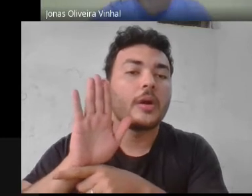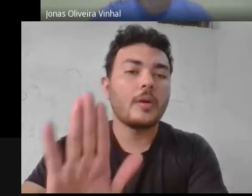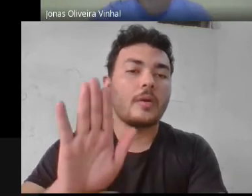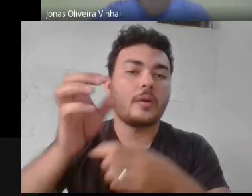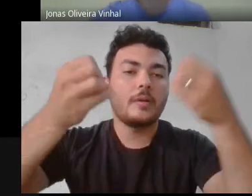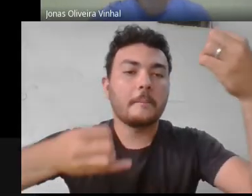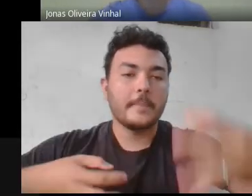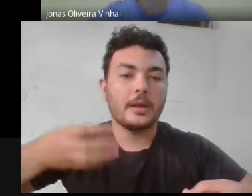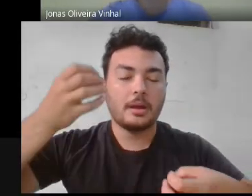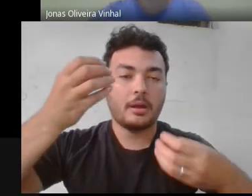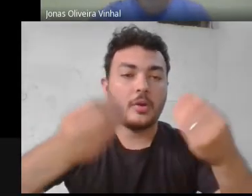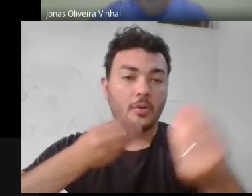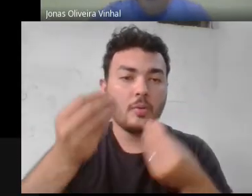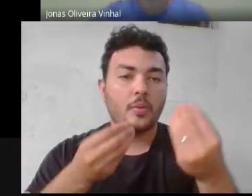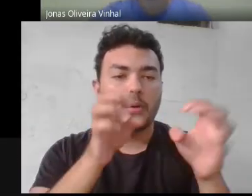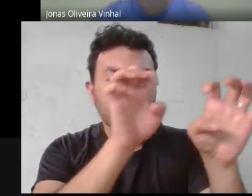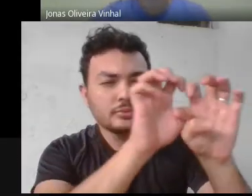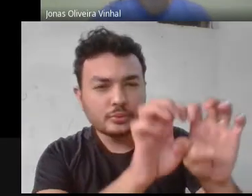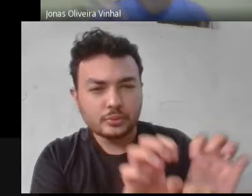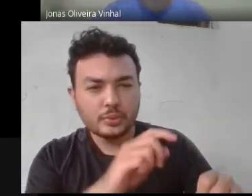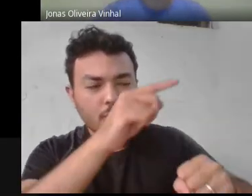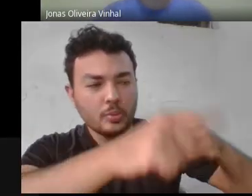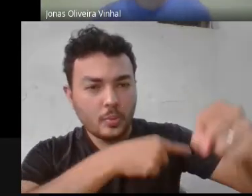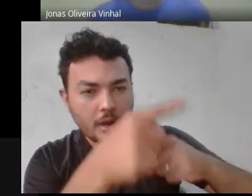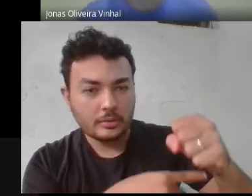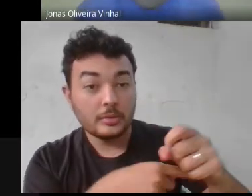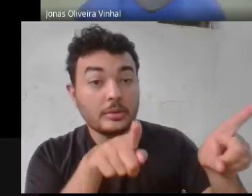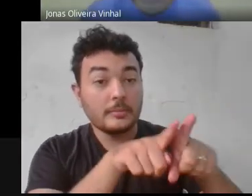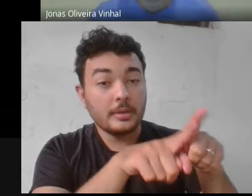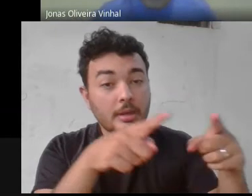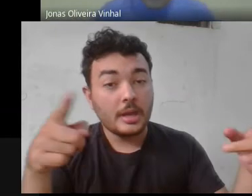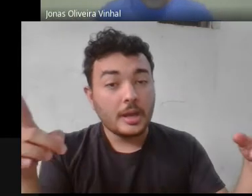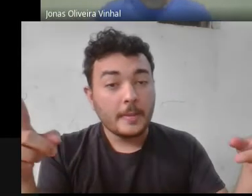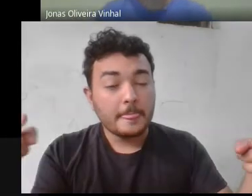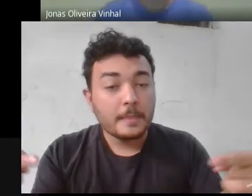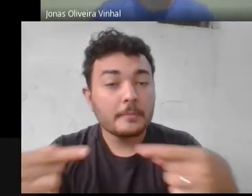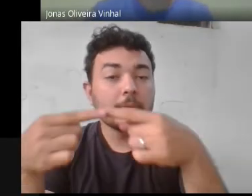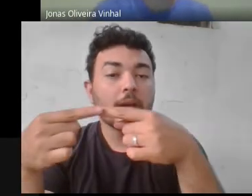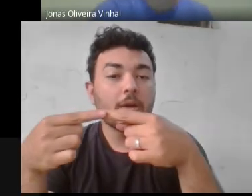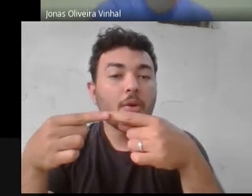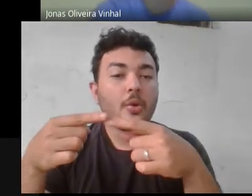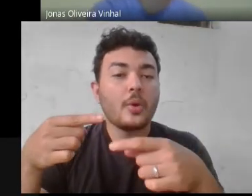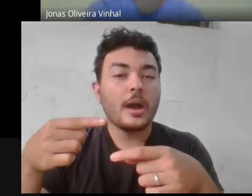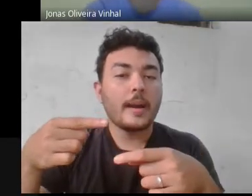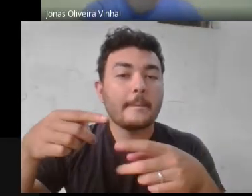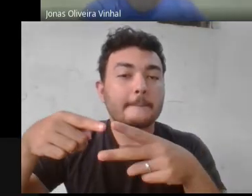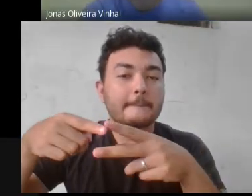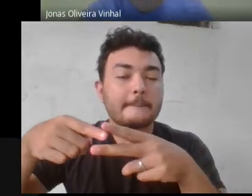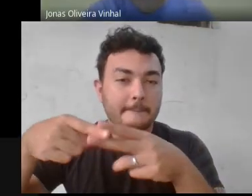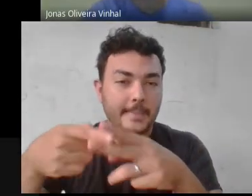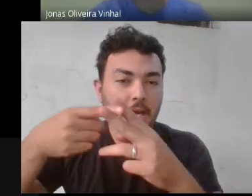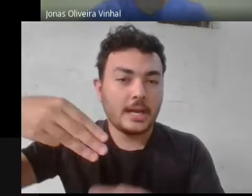como era a estrutura atômica, né, assim, dos mais modernos, e associado à mecânica quântica, que foi o que Erwin Schrödinger